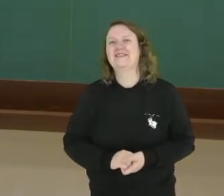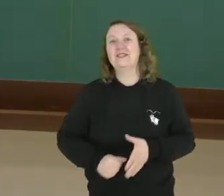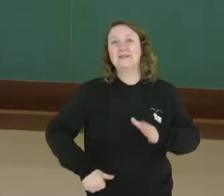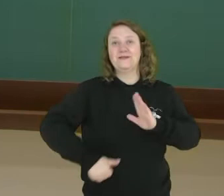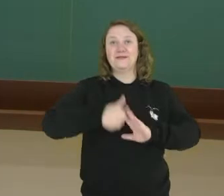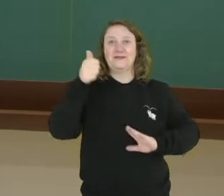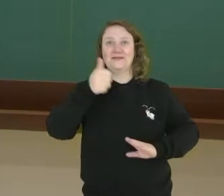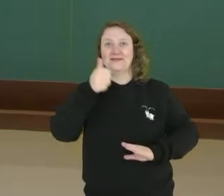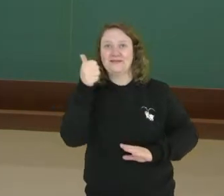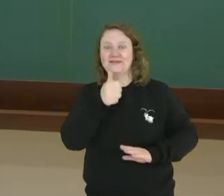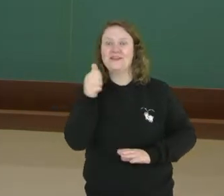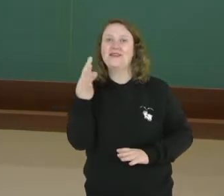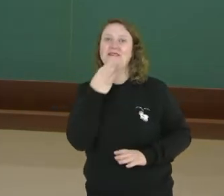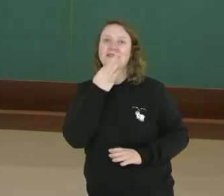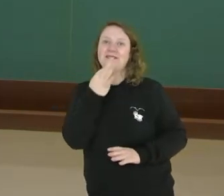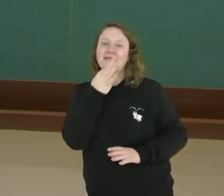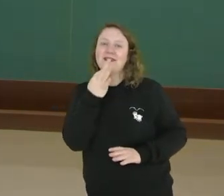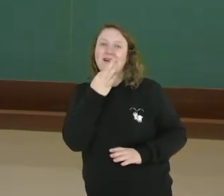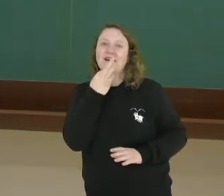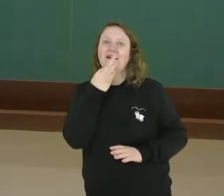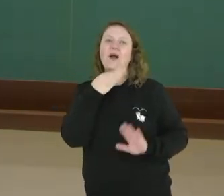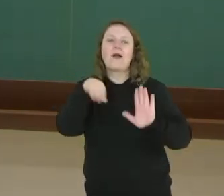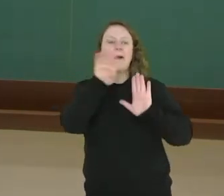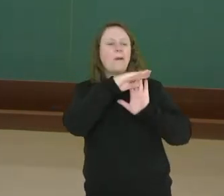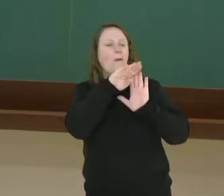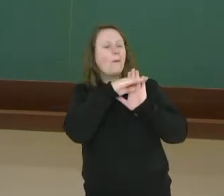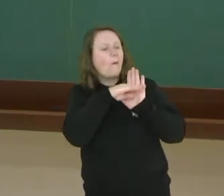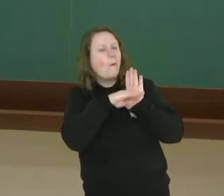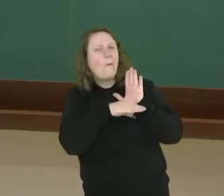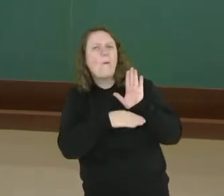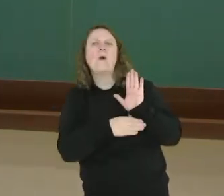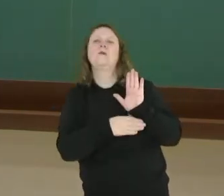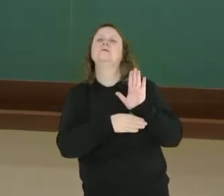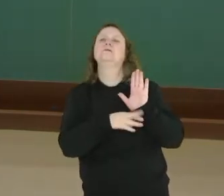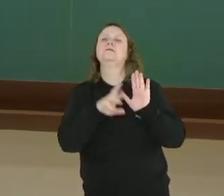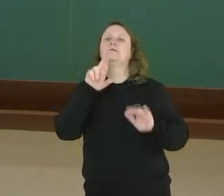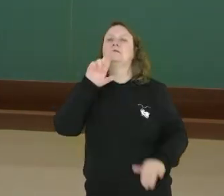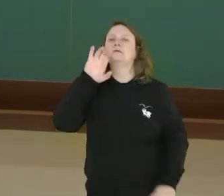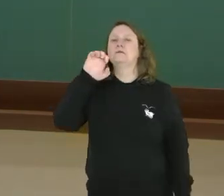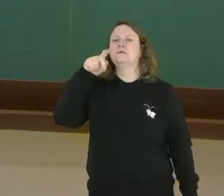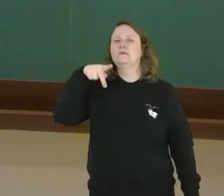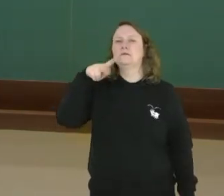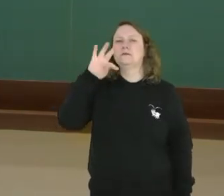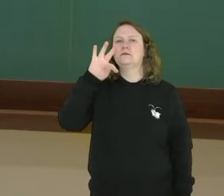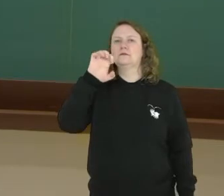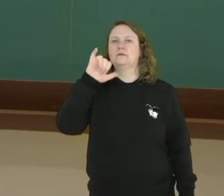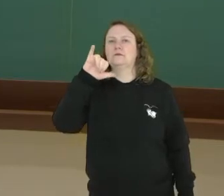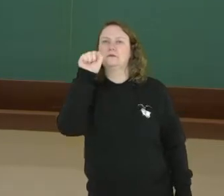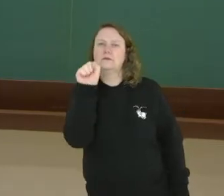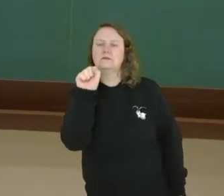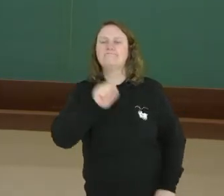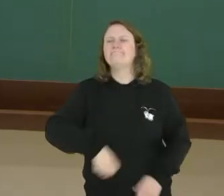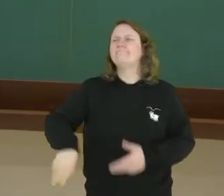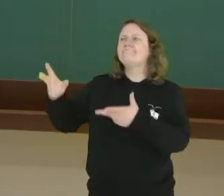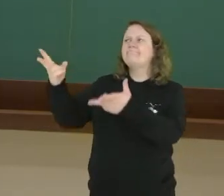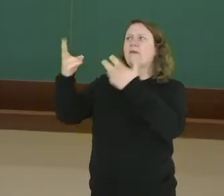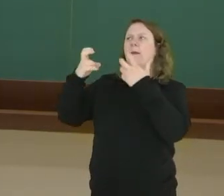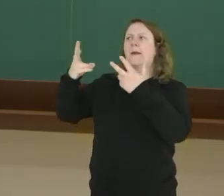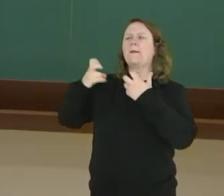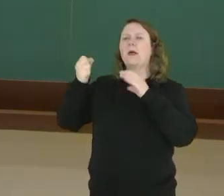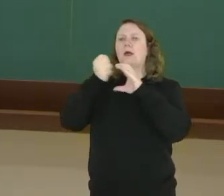primeiro, vamos conhecer a classificação dos répteis. Vamos identificar as características